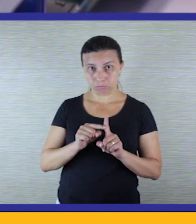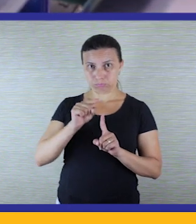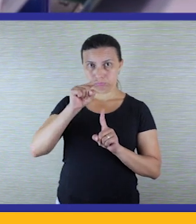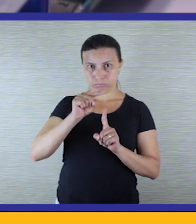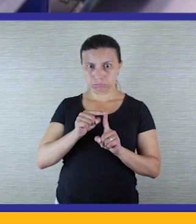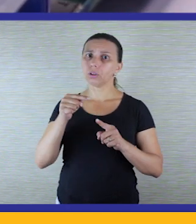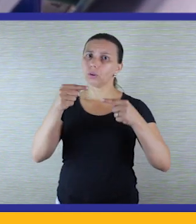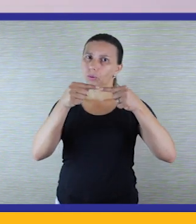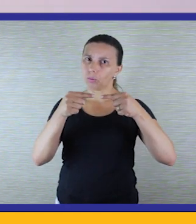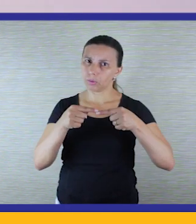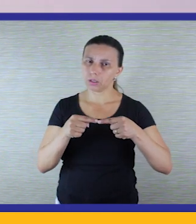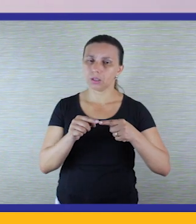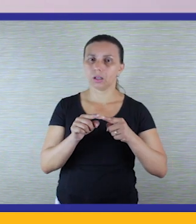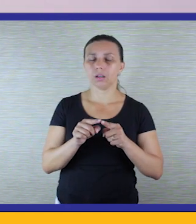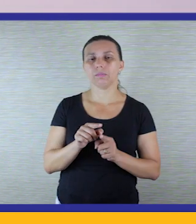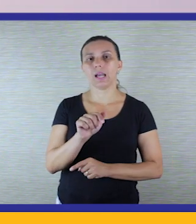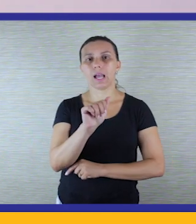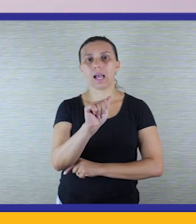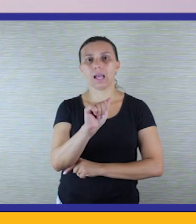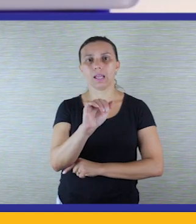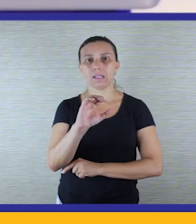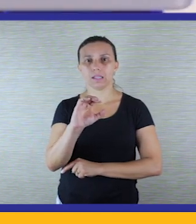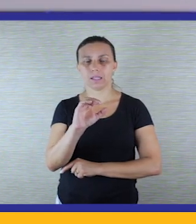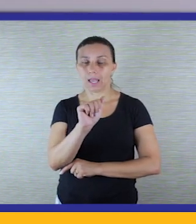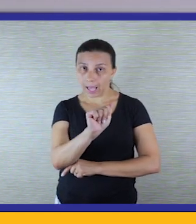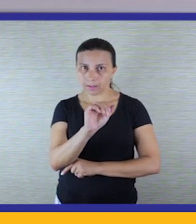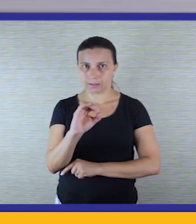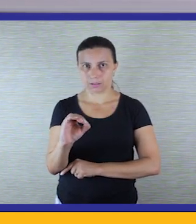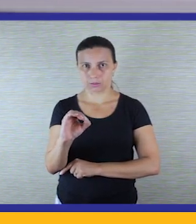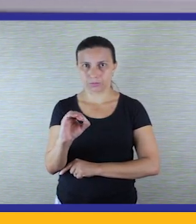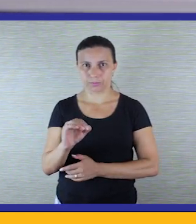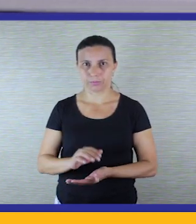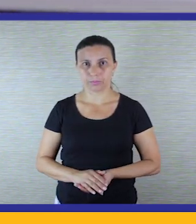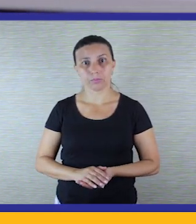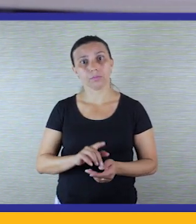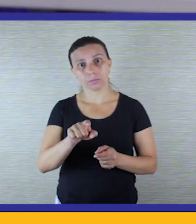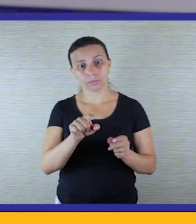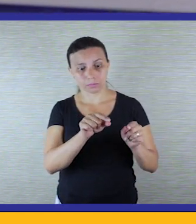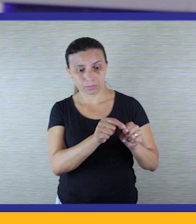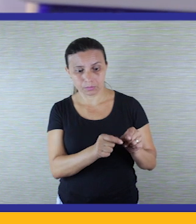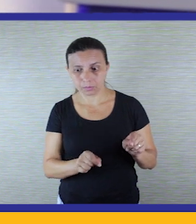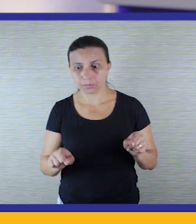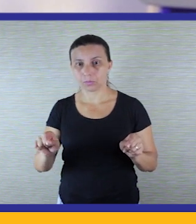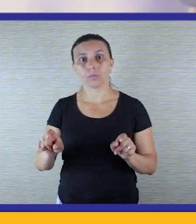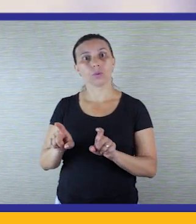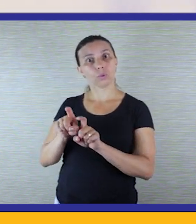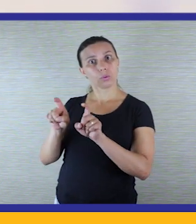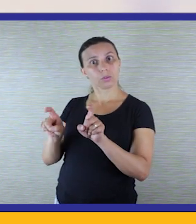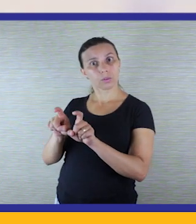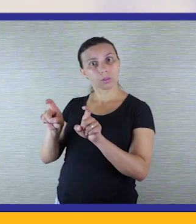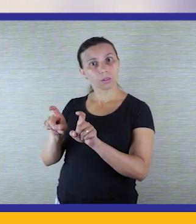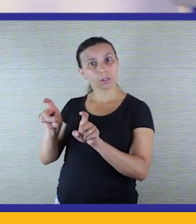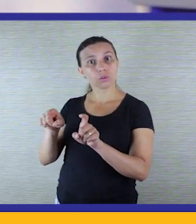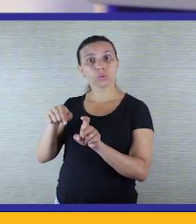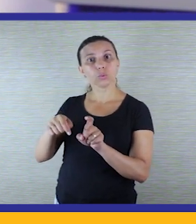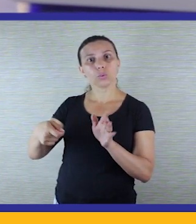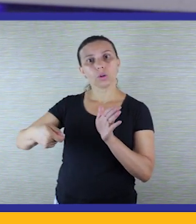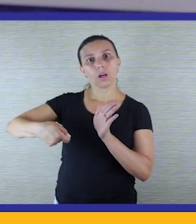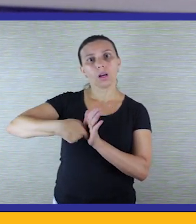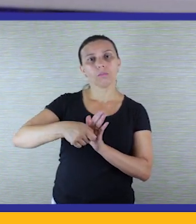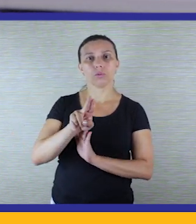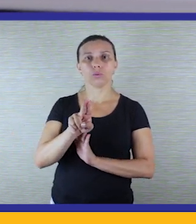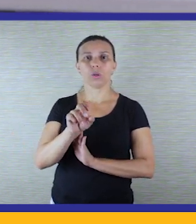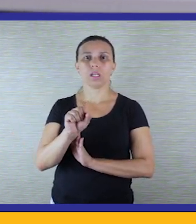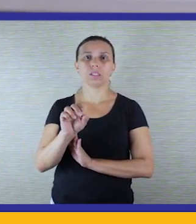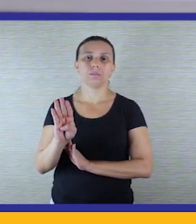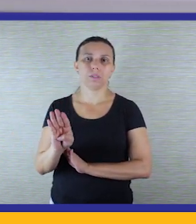porta A0. Após isso, conectamos a AtoBox ao computador usando o cabo USB e vamos realizar a